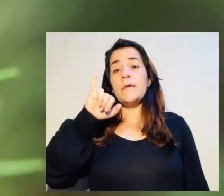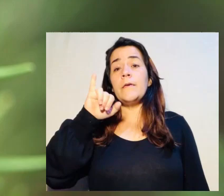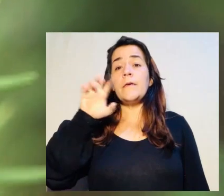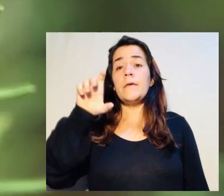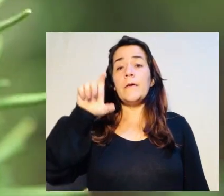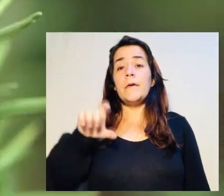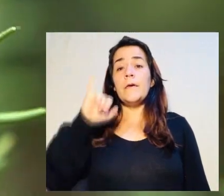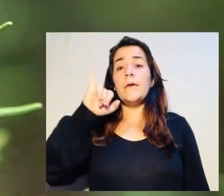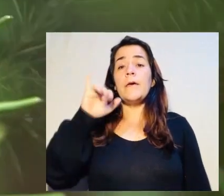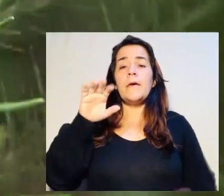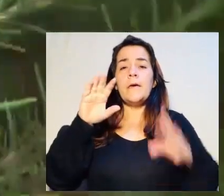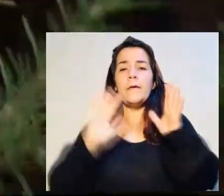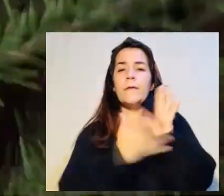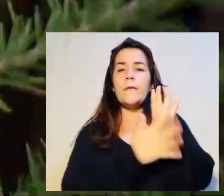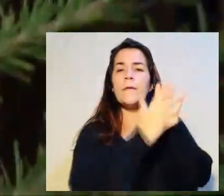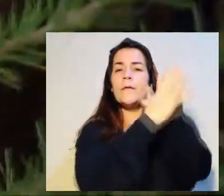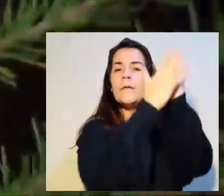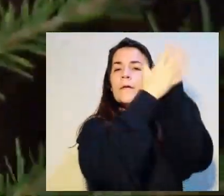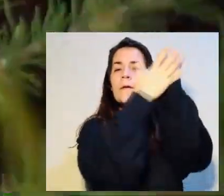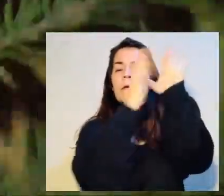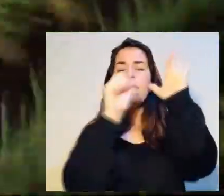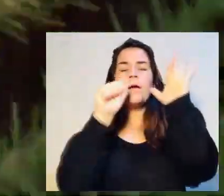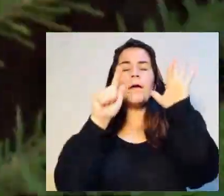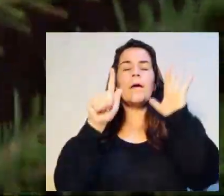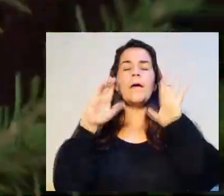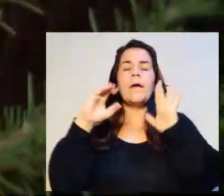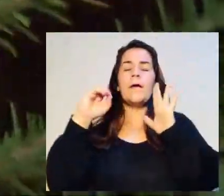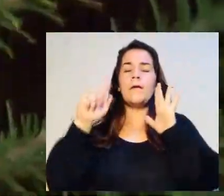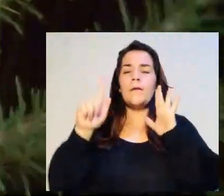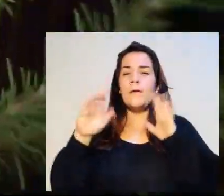Cachixi, reco e pandeiro,